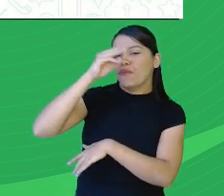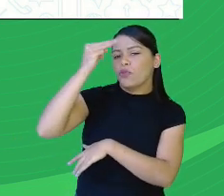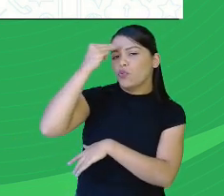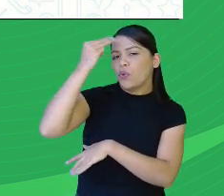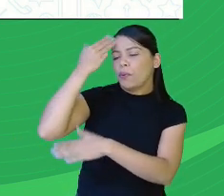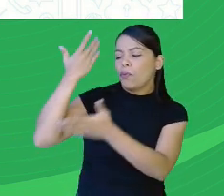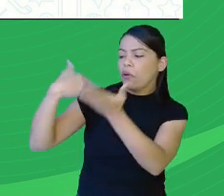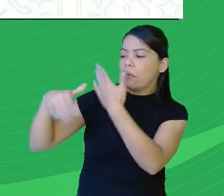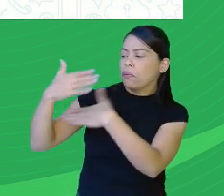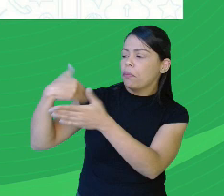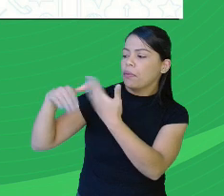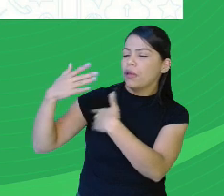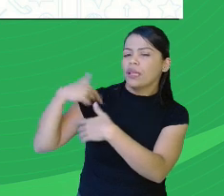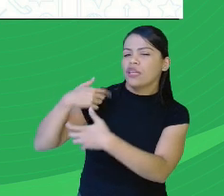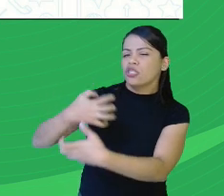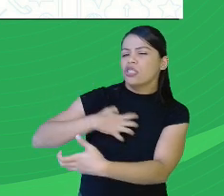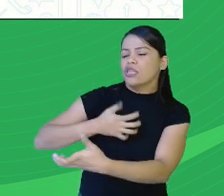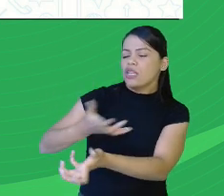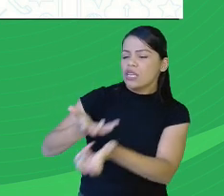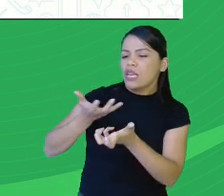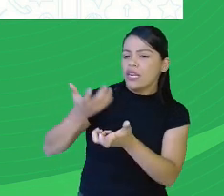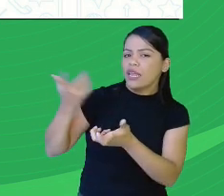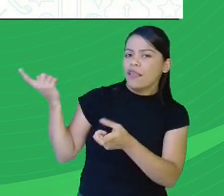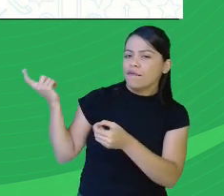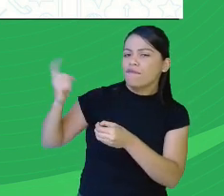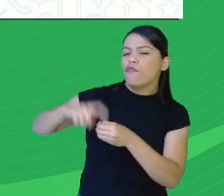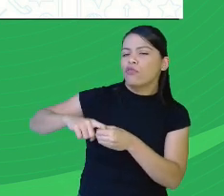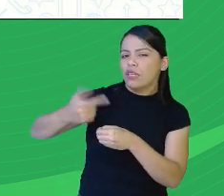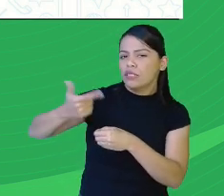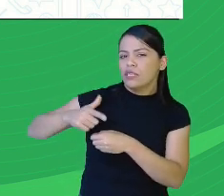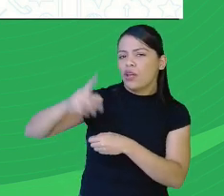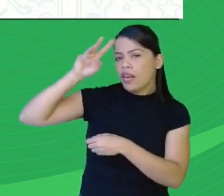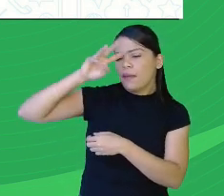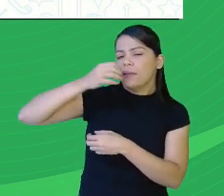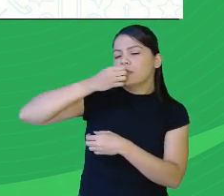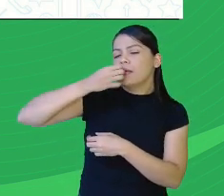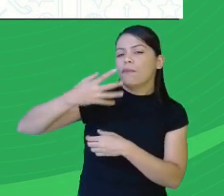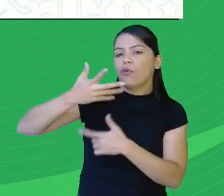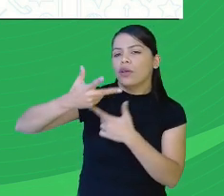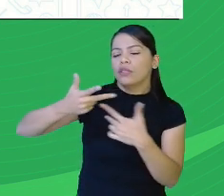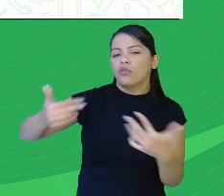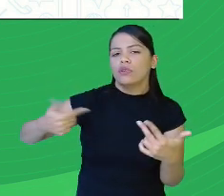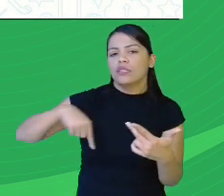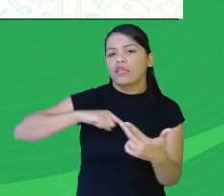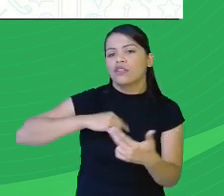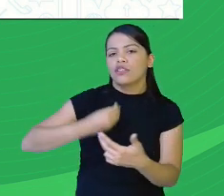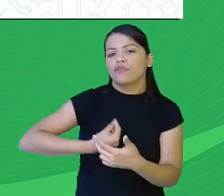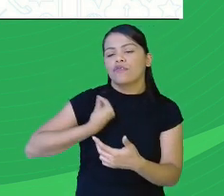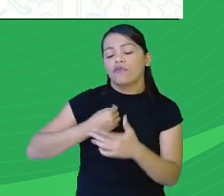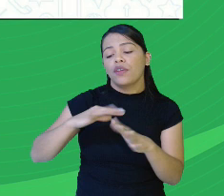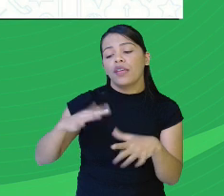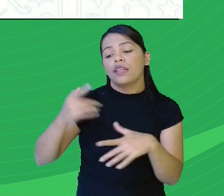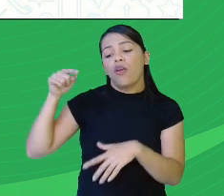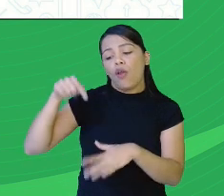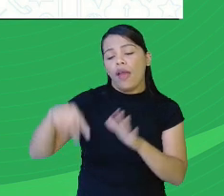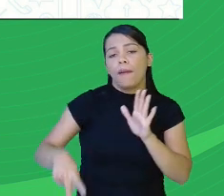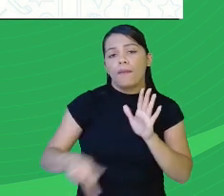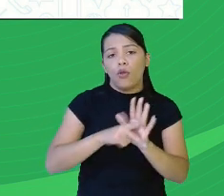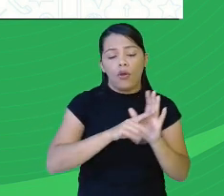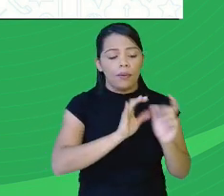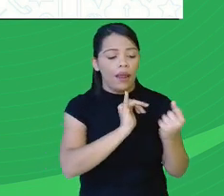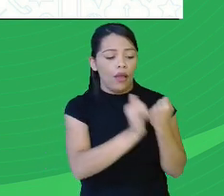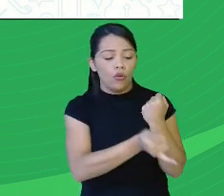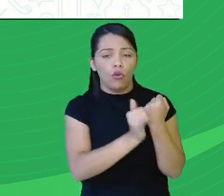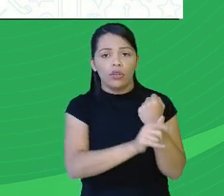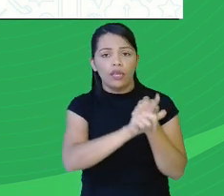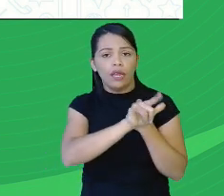aquela nostalgia, aquela lembrança boa de algo que a gente viveu. Então, essa é a crônica lírica. É quando o autor se